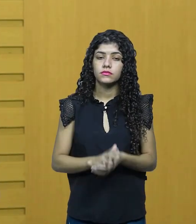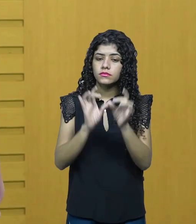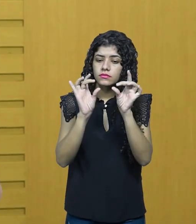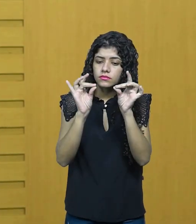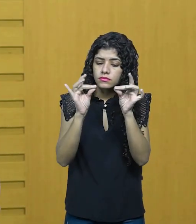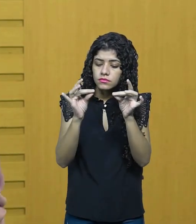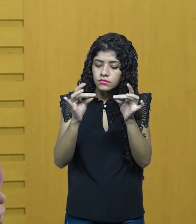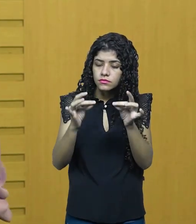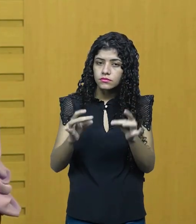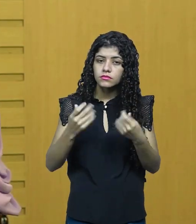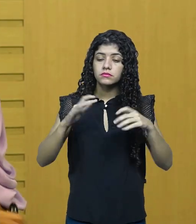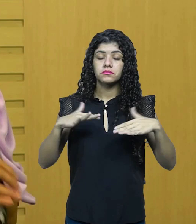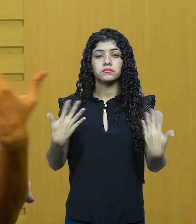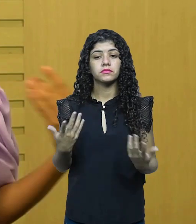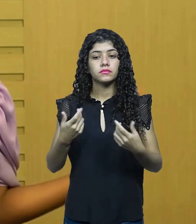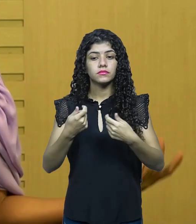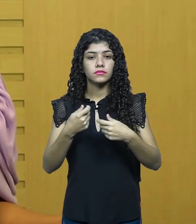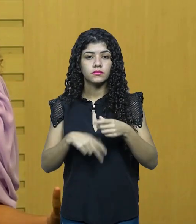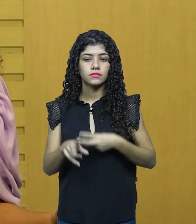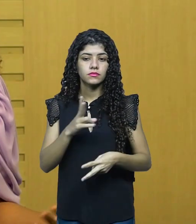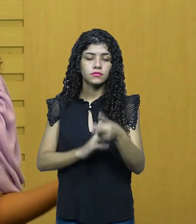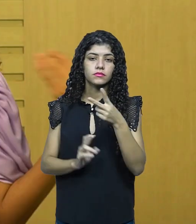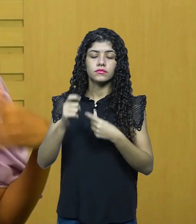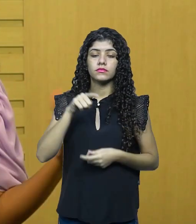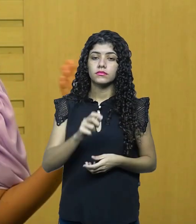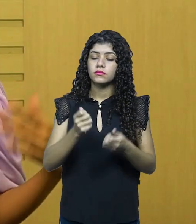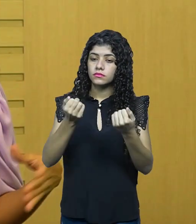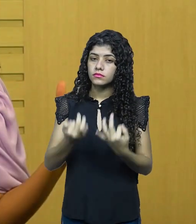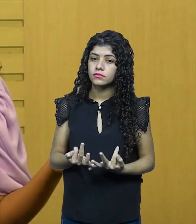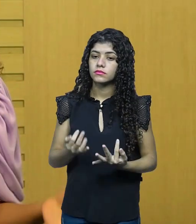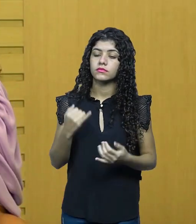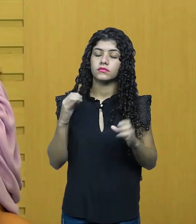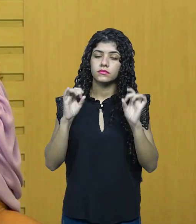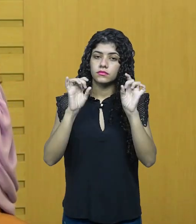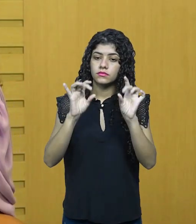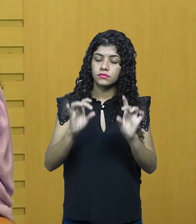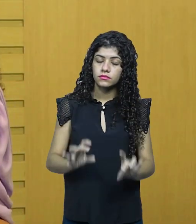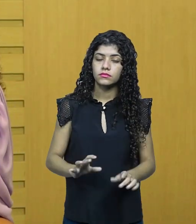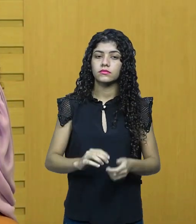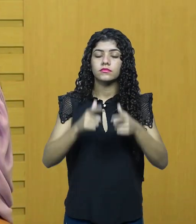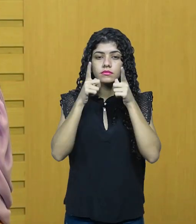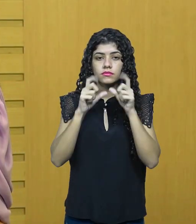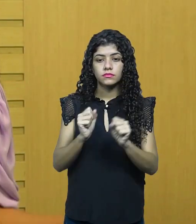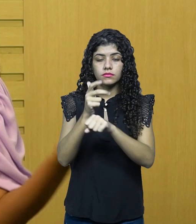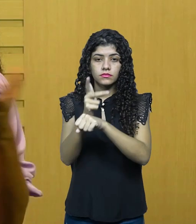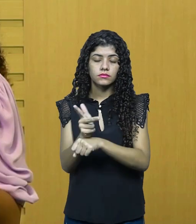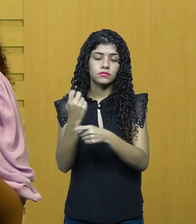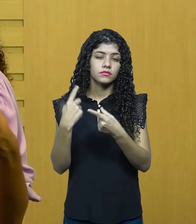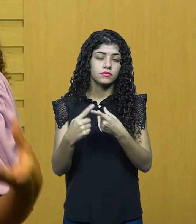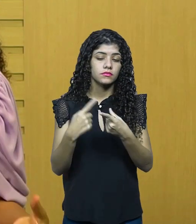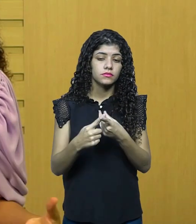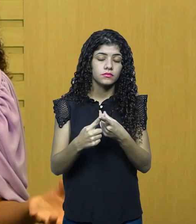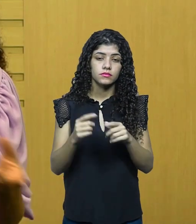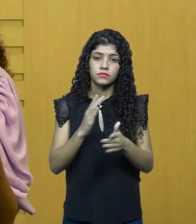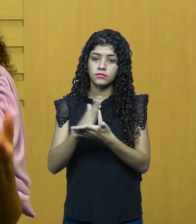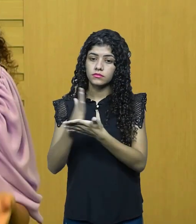ação ali em cena. Então, sejam bem criteriosos, reflitam bastante com a necessidade de você colocar um